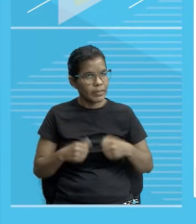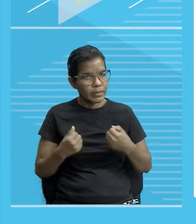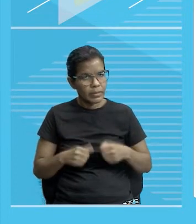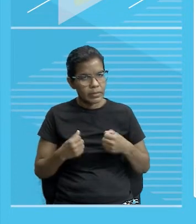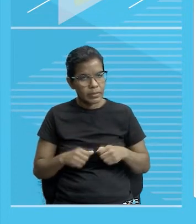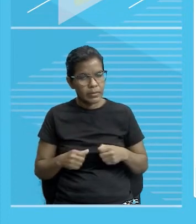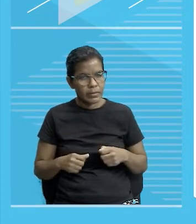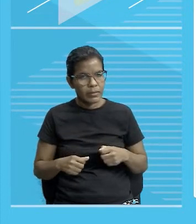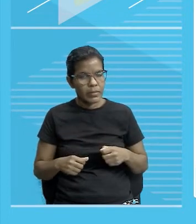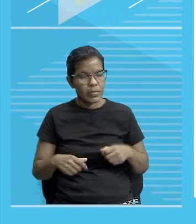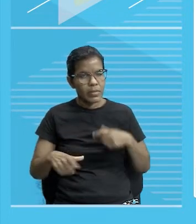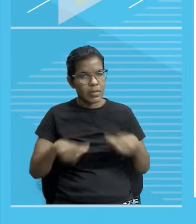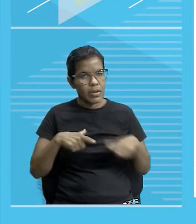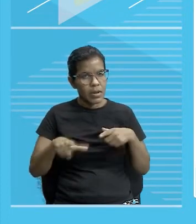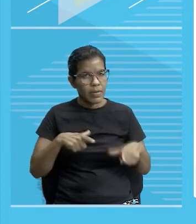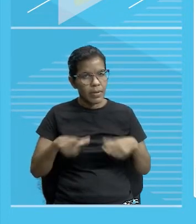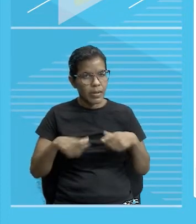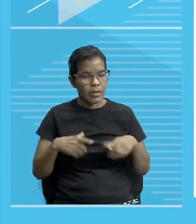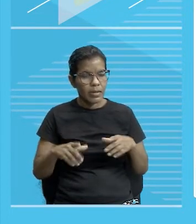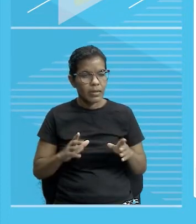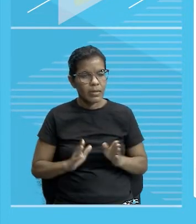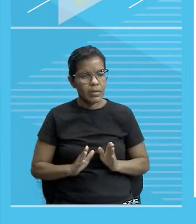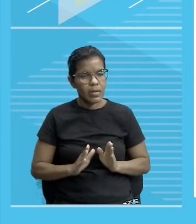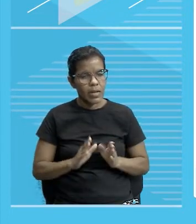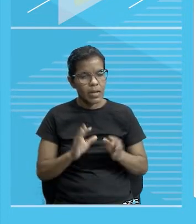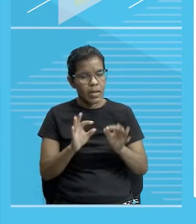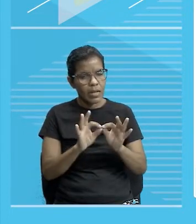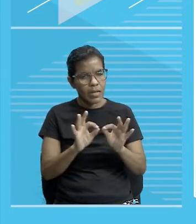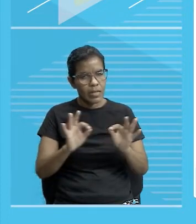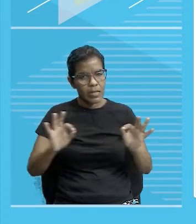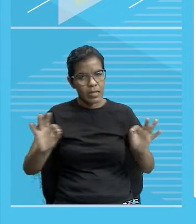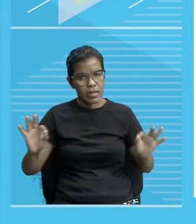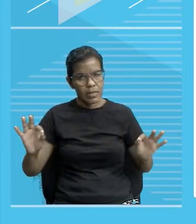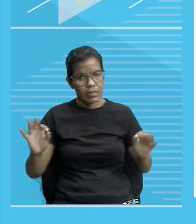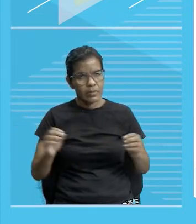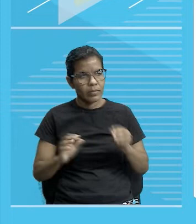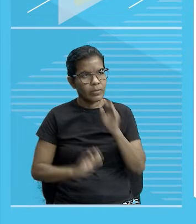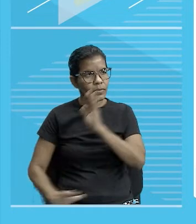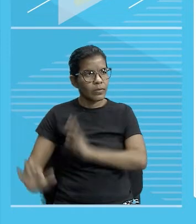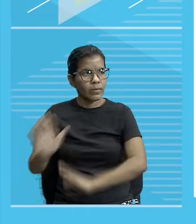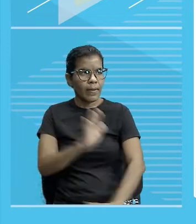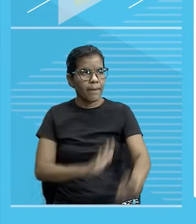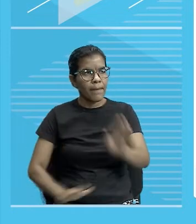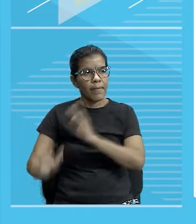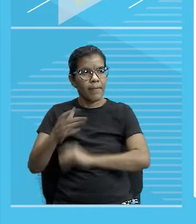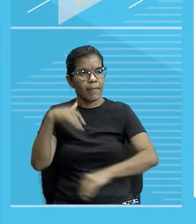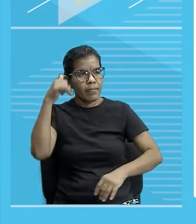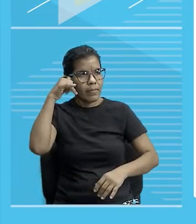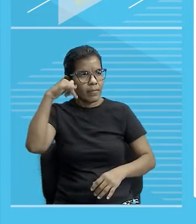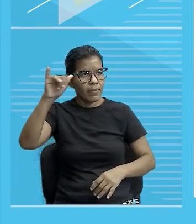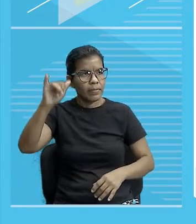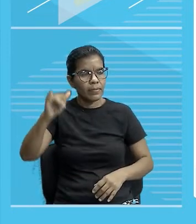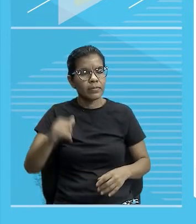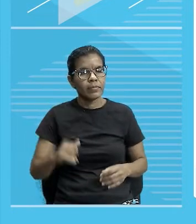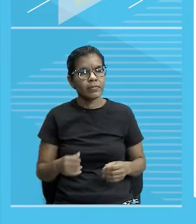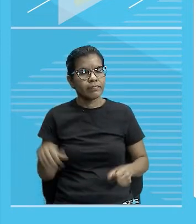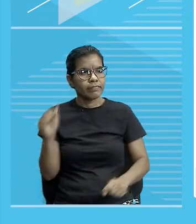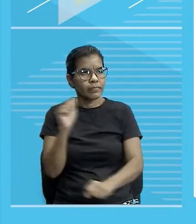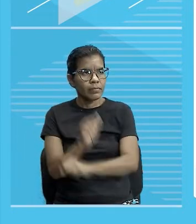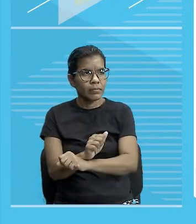alinhada certo de maneira alinhada cuidados para evitar possíveis